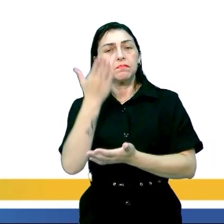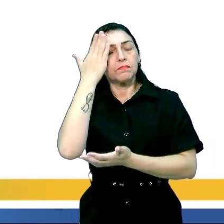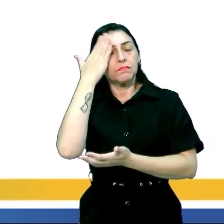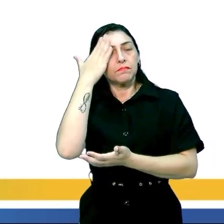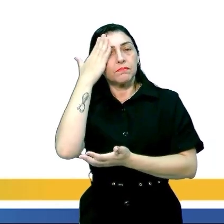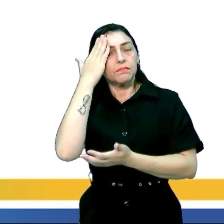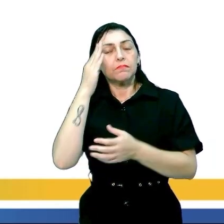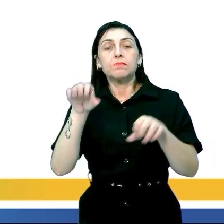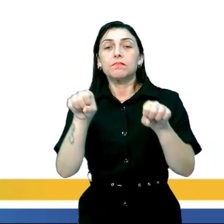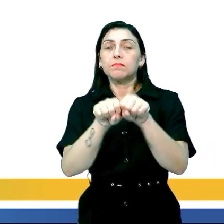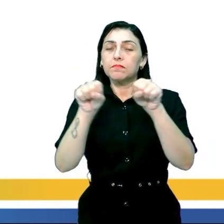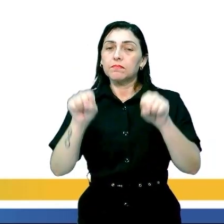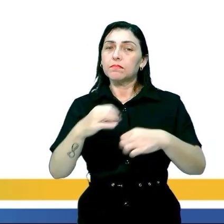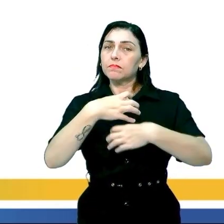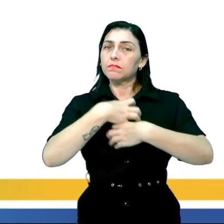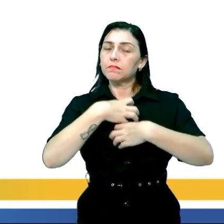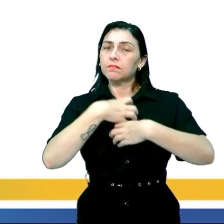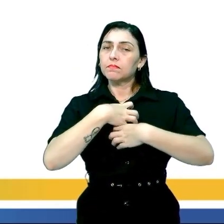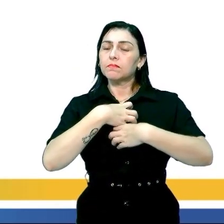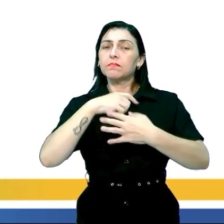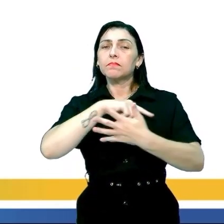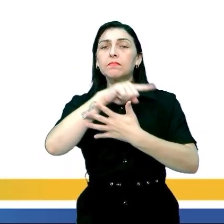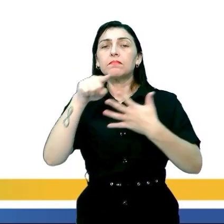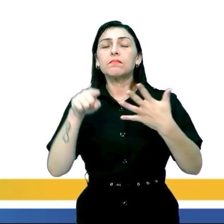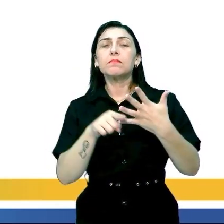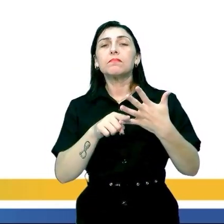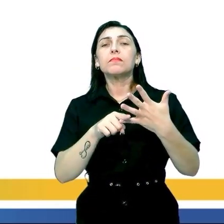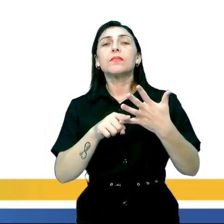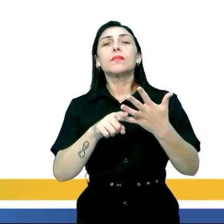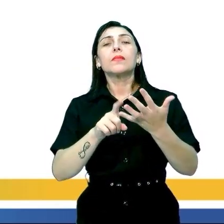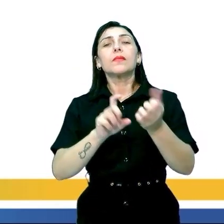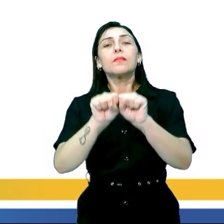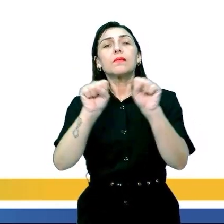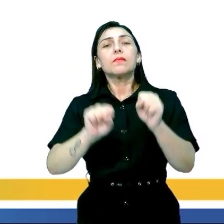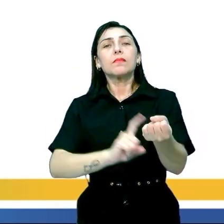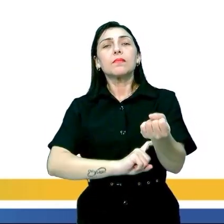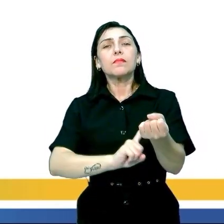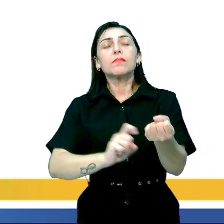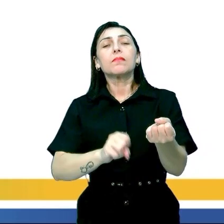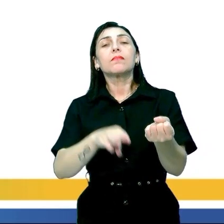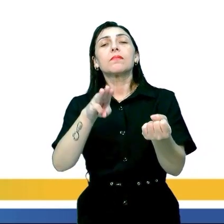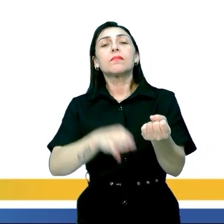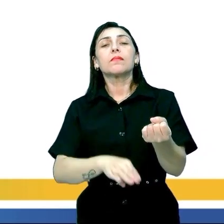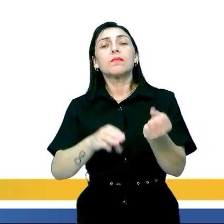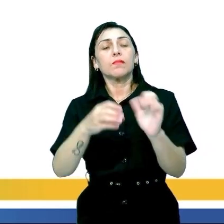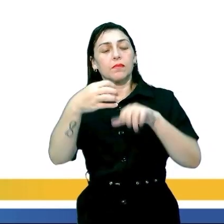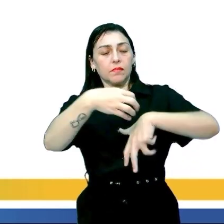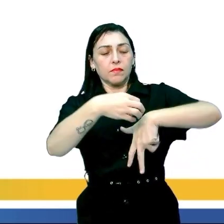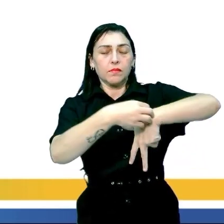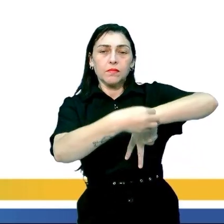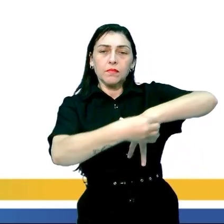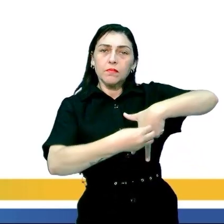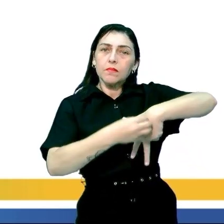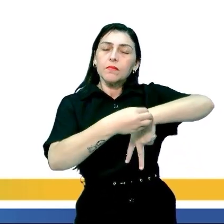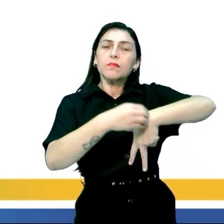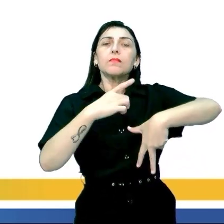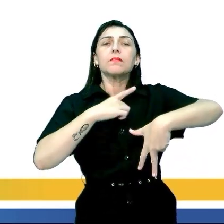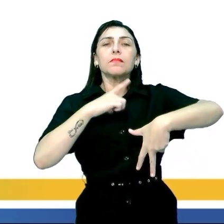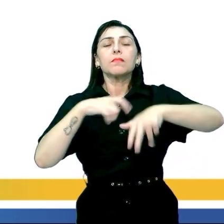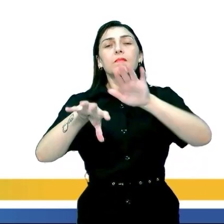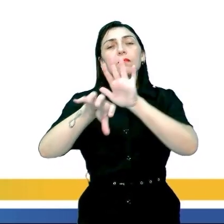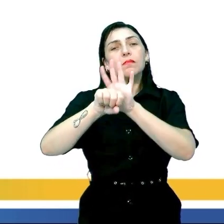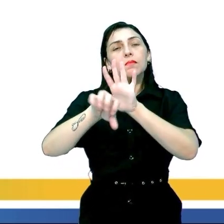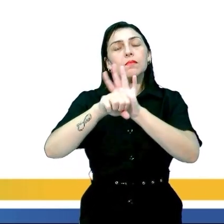sabe aqui que o sistema sensorial integra quem? O sistema nervoso. E os órgãos, né, que têm